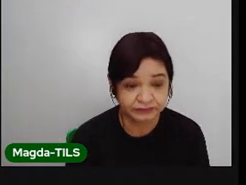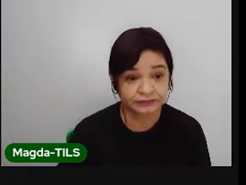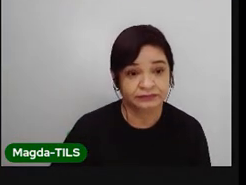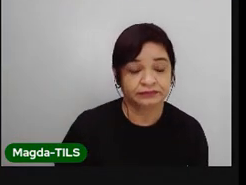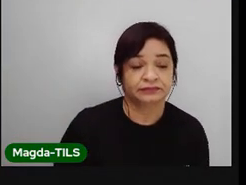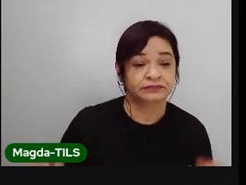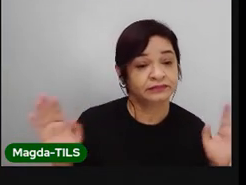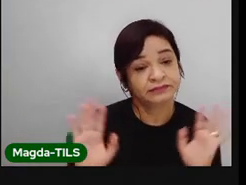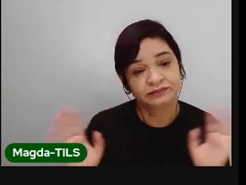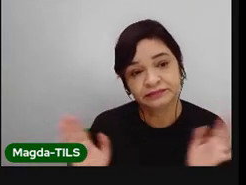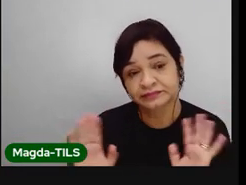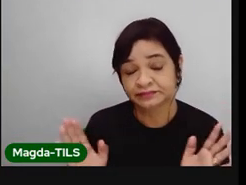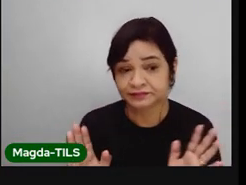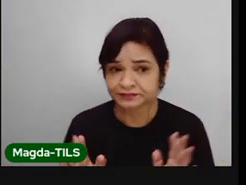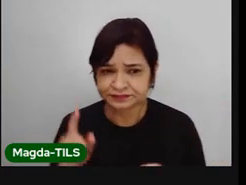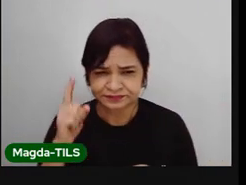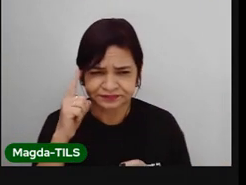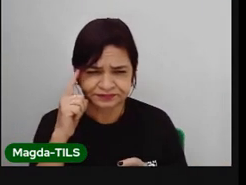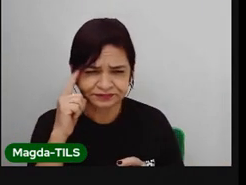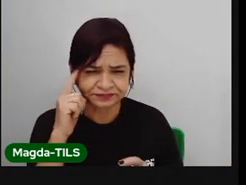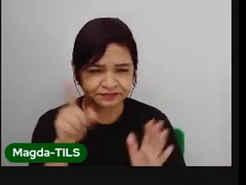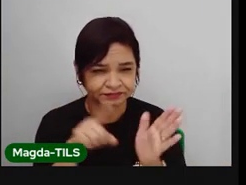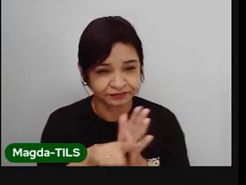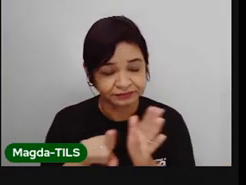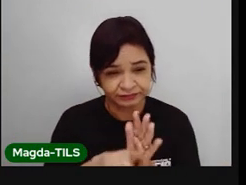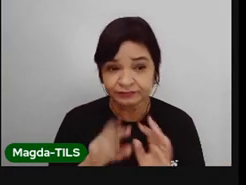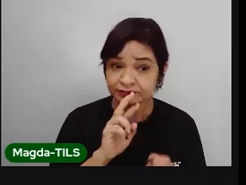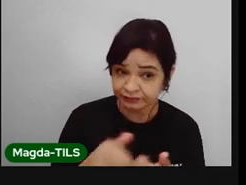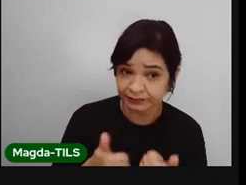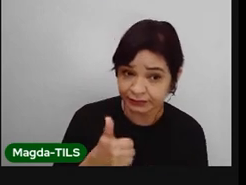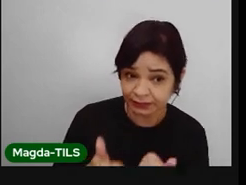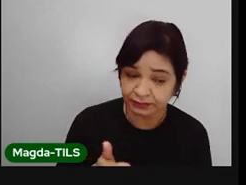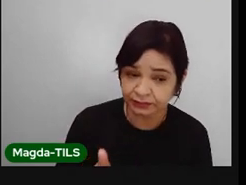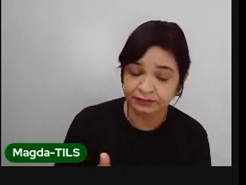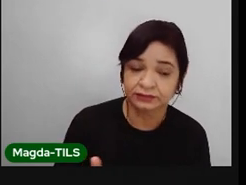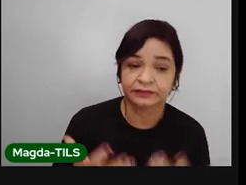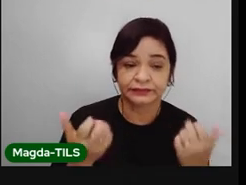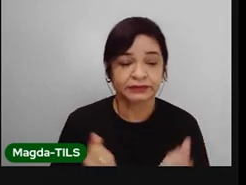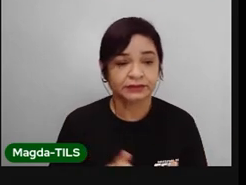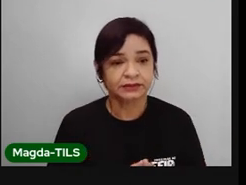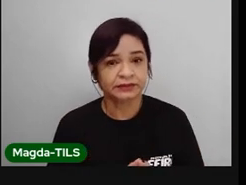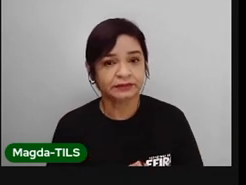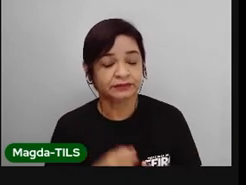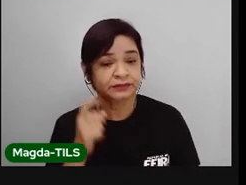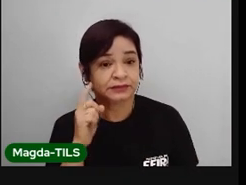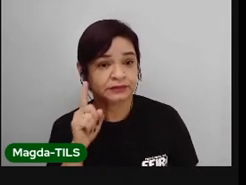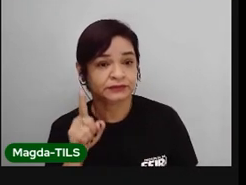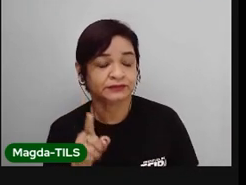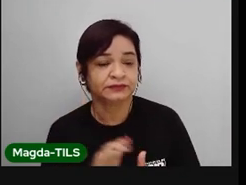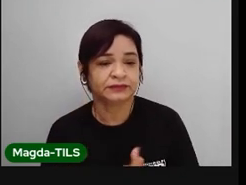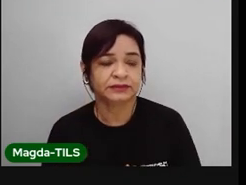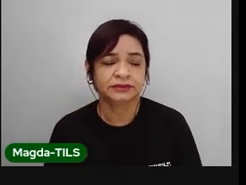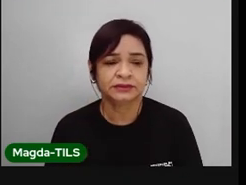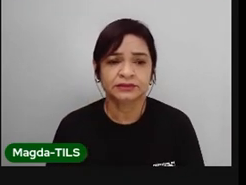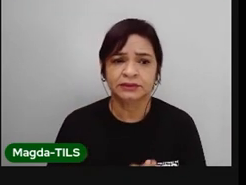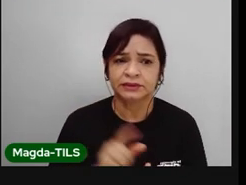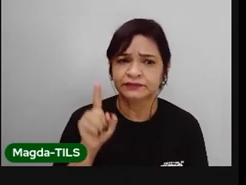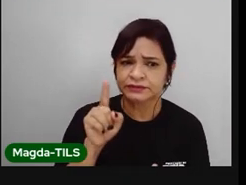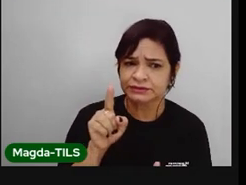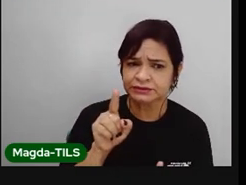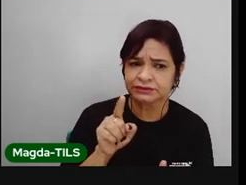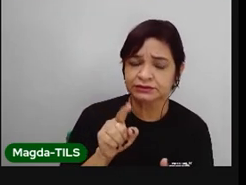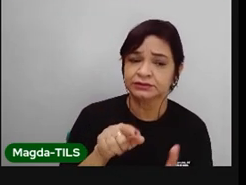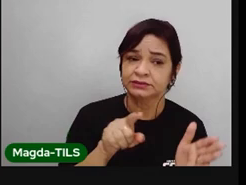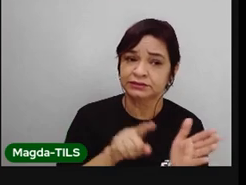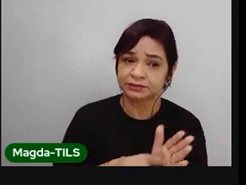Então, pessoal, já deu tempo de pesquisar aí, né? Então, vamos lá, descobrir juntos. Eu quero que vocês que pesquisaram aí